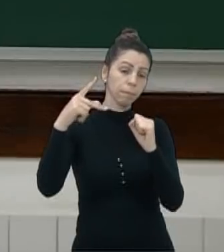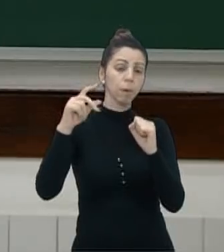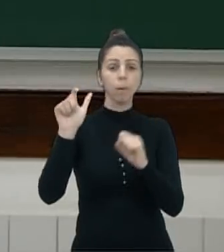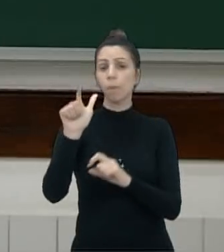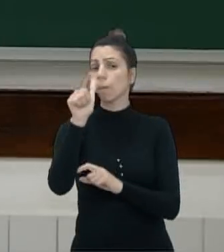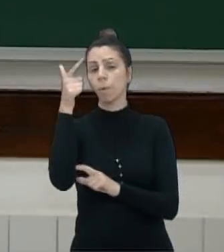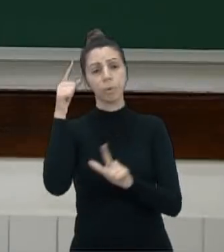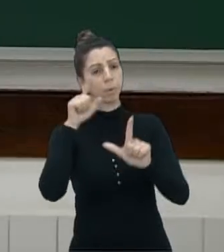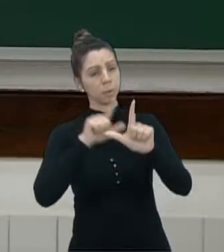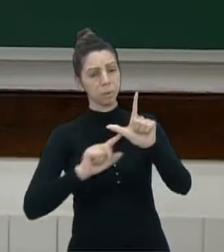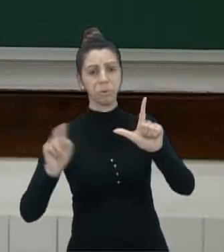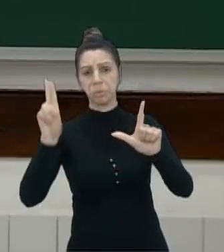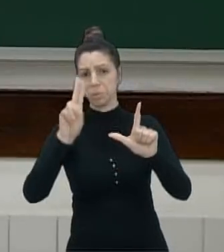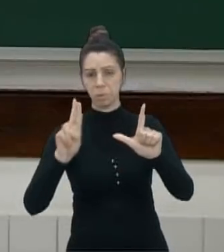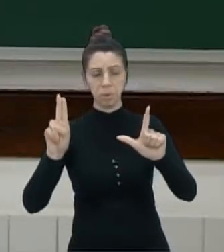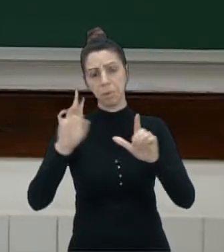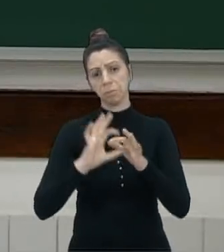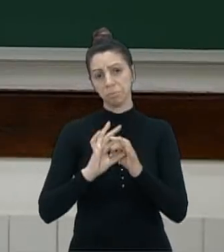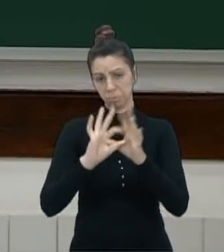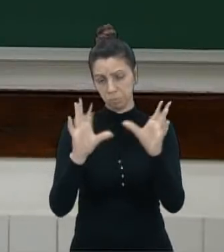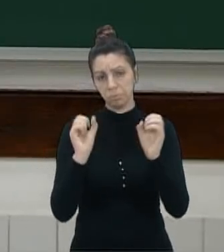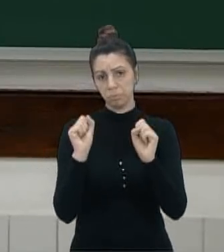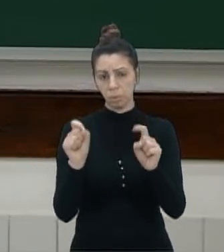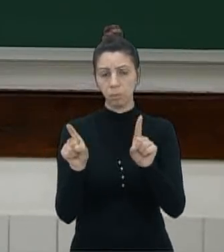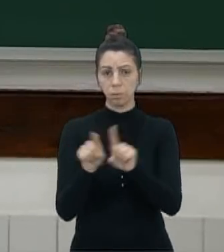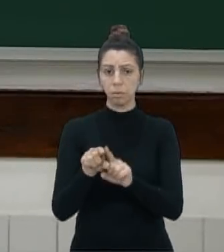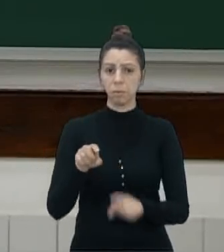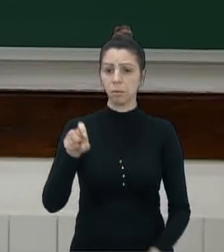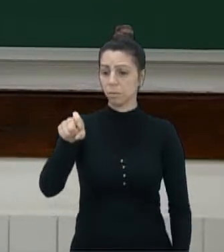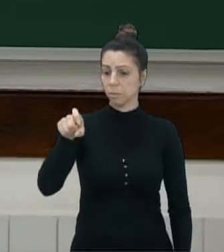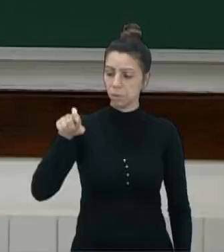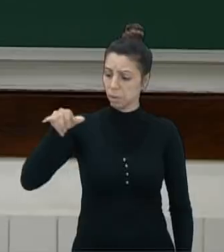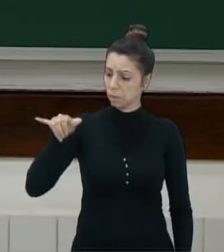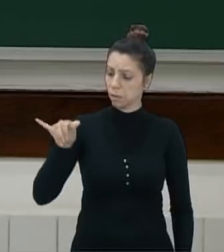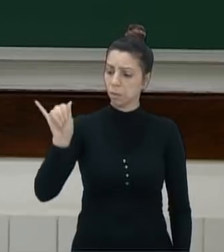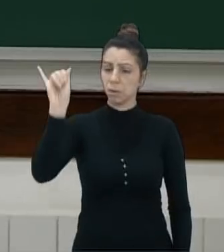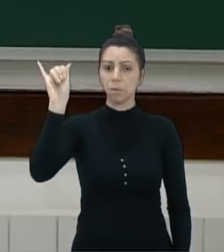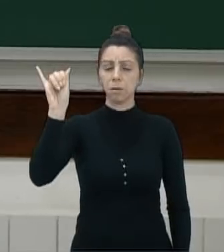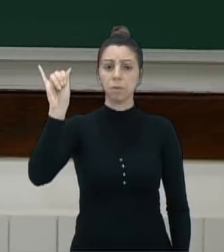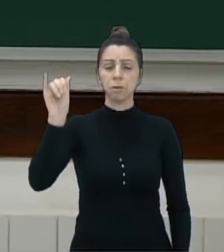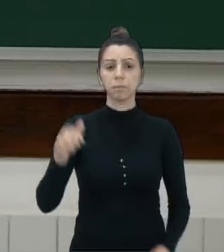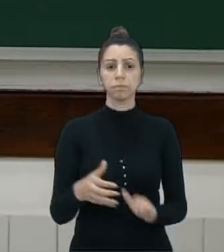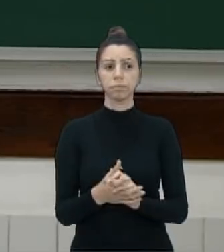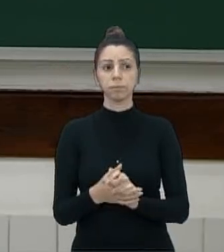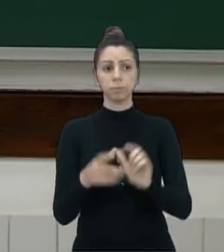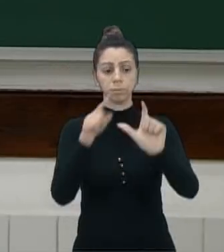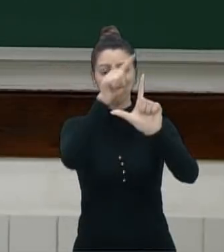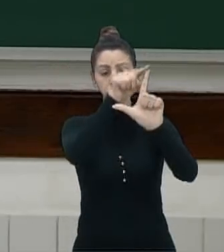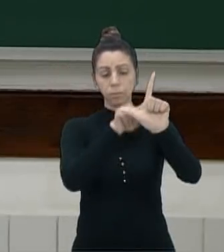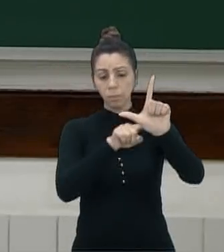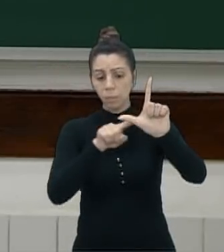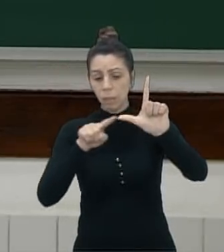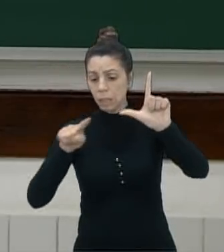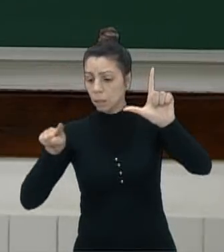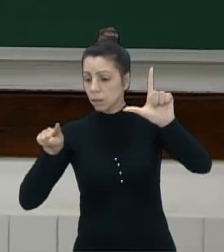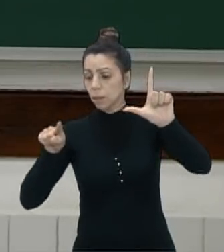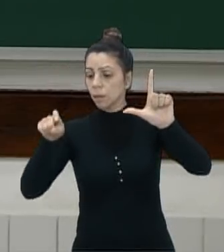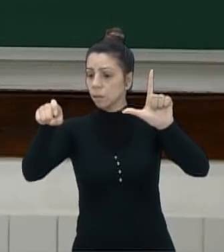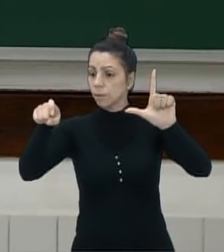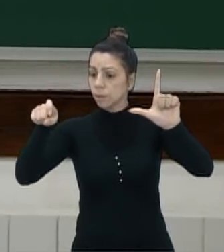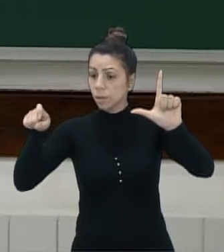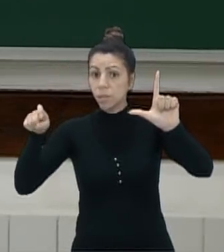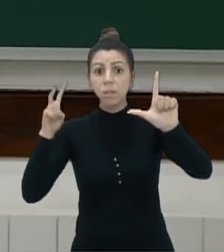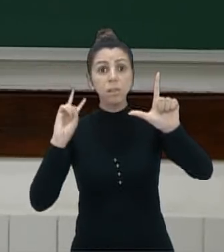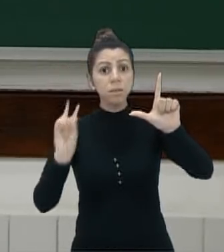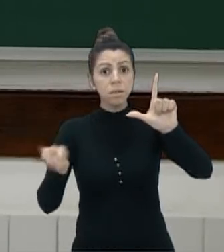ser outras letras quaisquer, X e Y, onde X será sempre a abscissa do